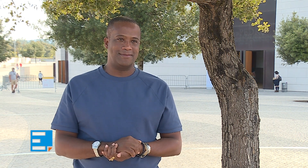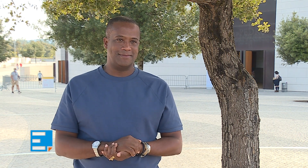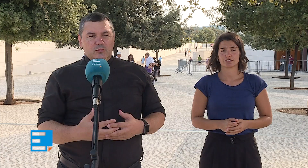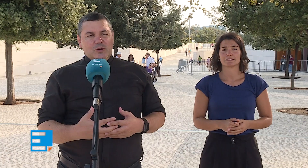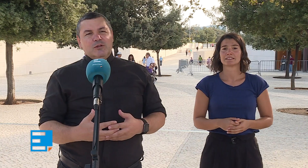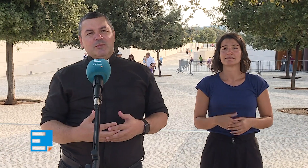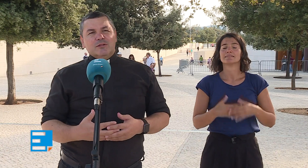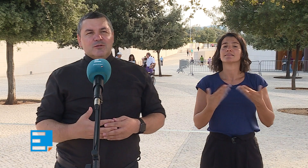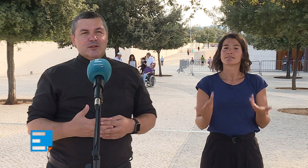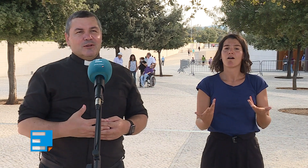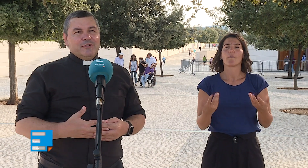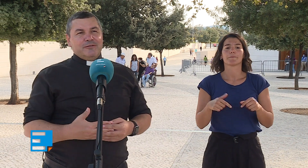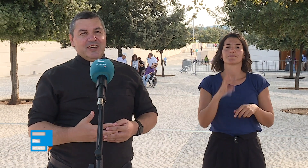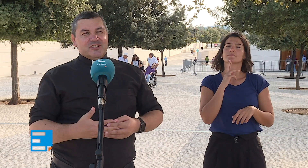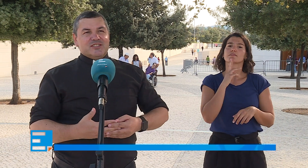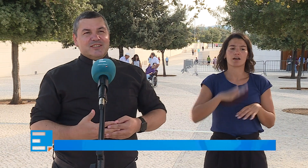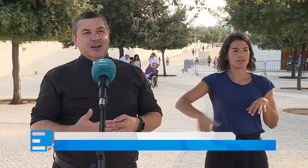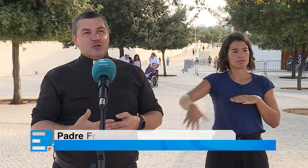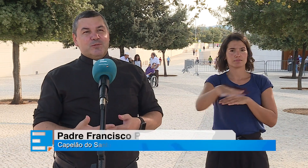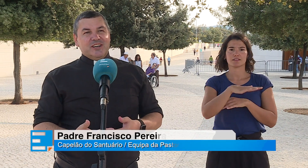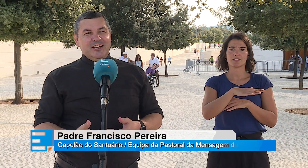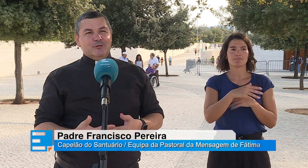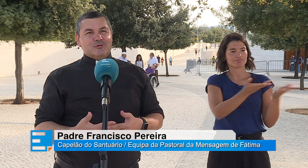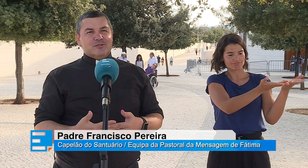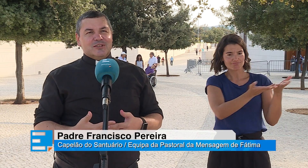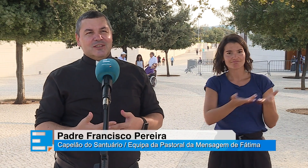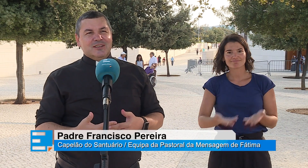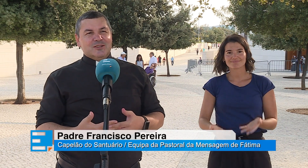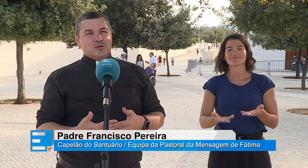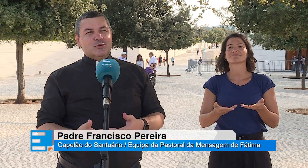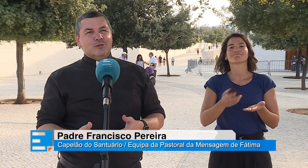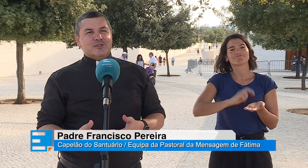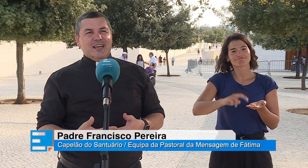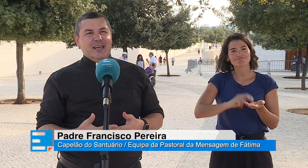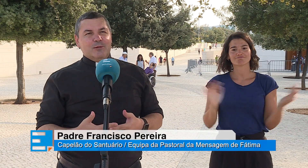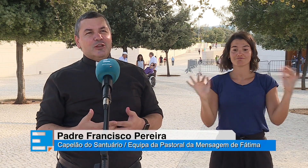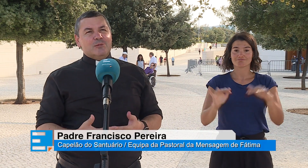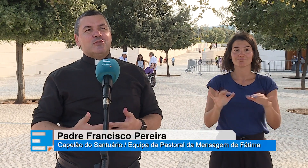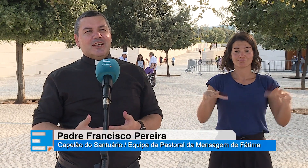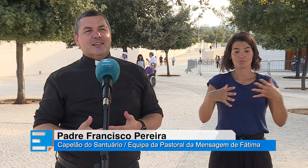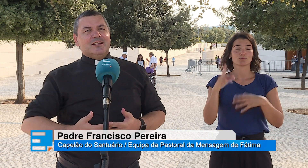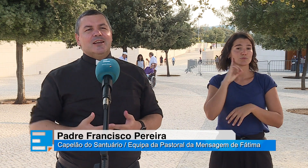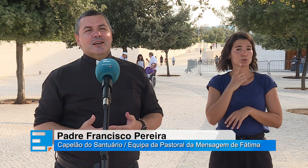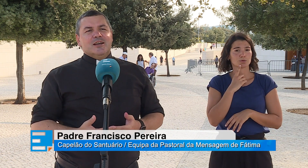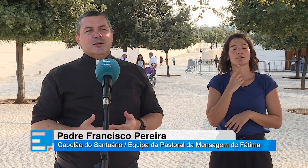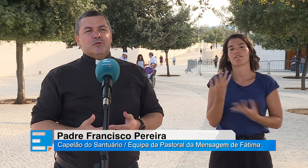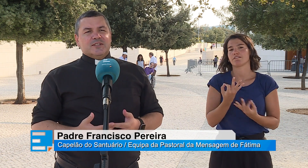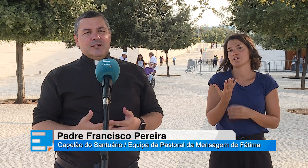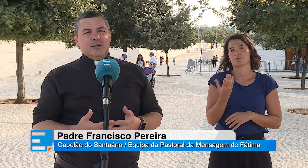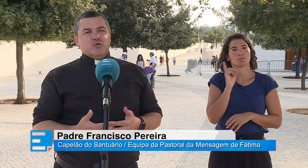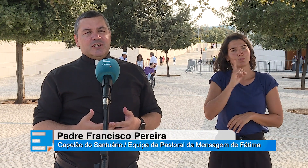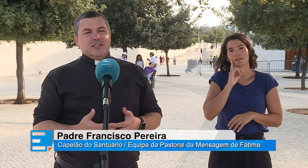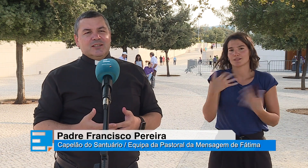peregrinação. O acolhimento que o santuário faz aos peregrinos surdos é muito importante,